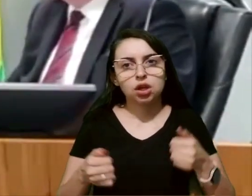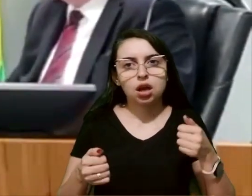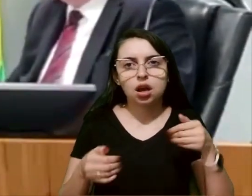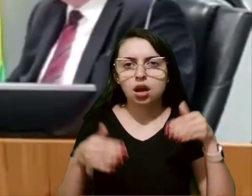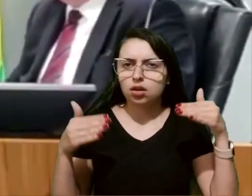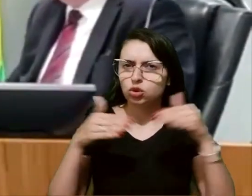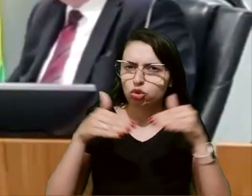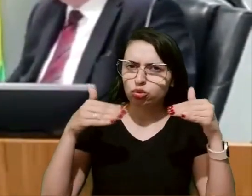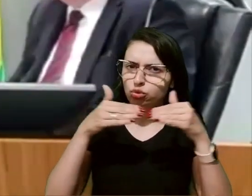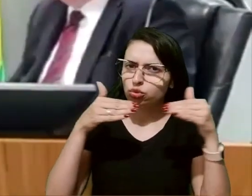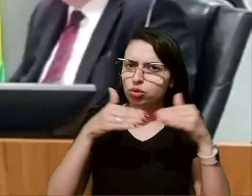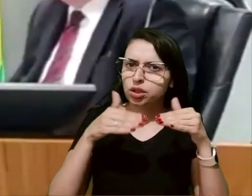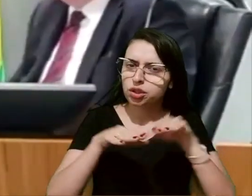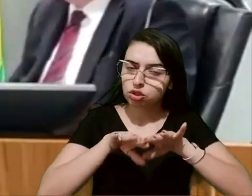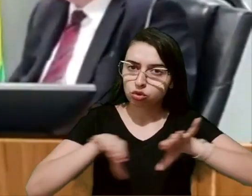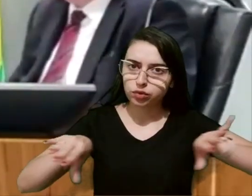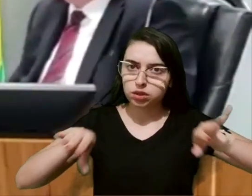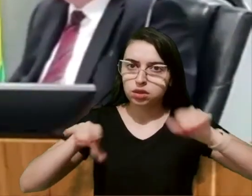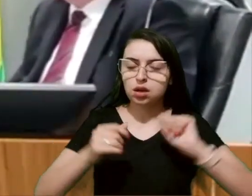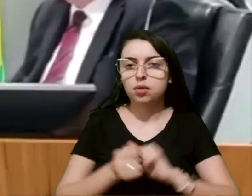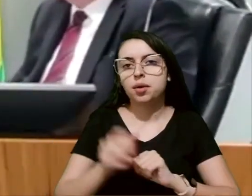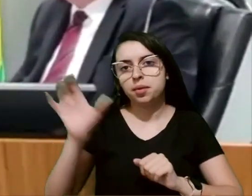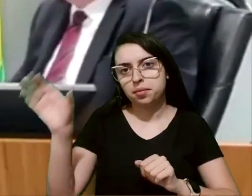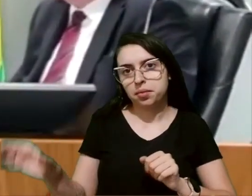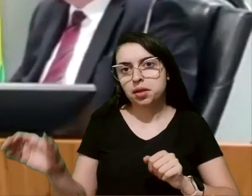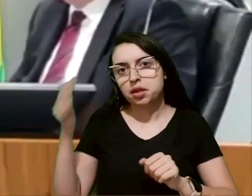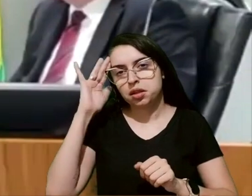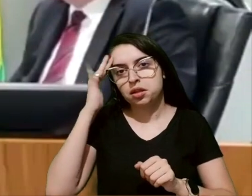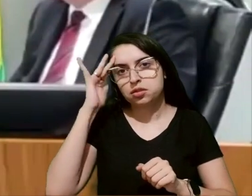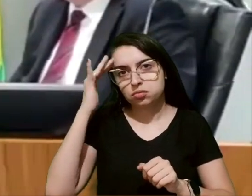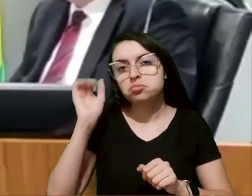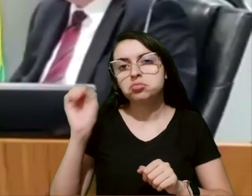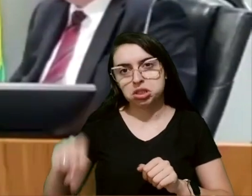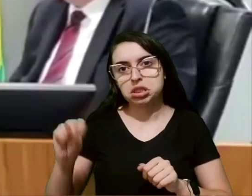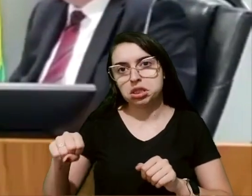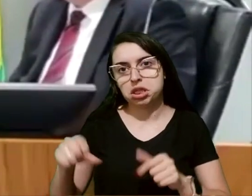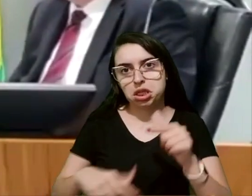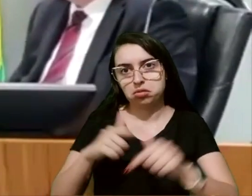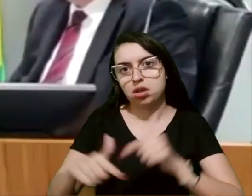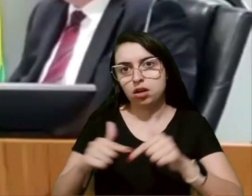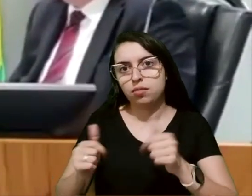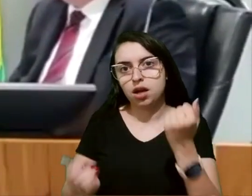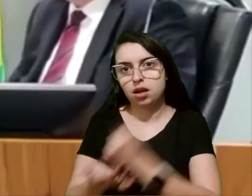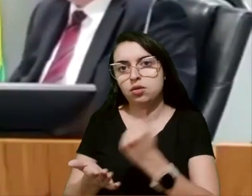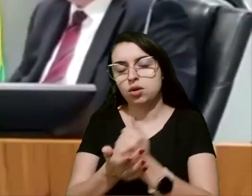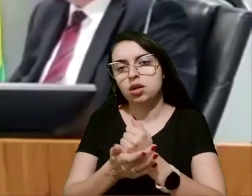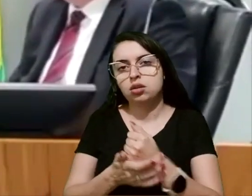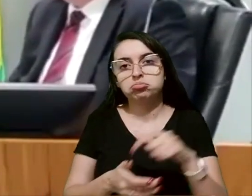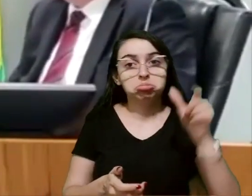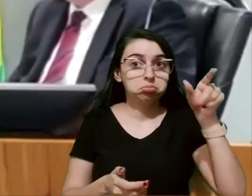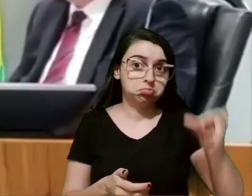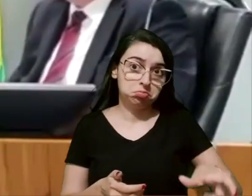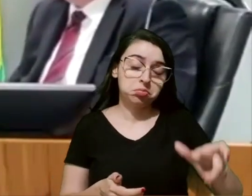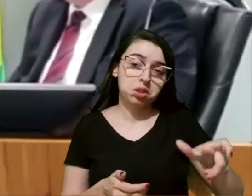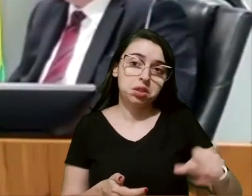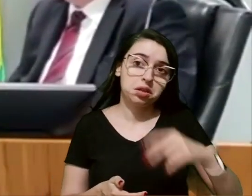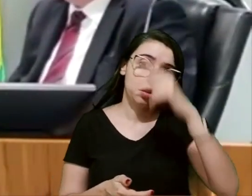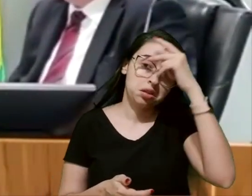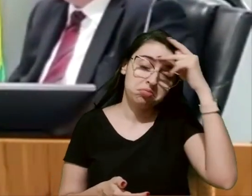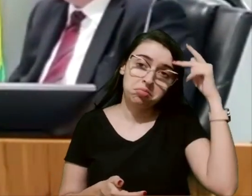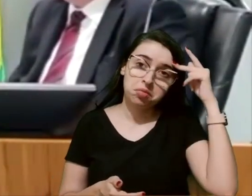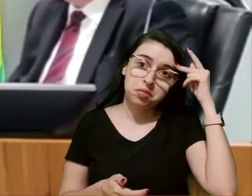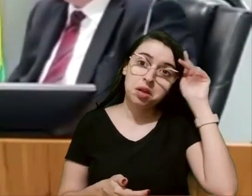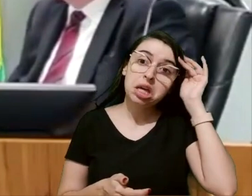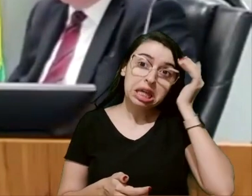Você tem um racha dentro do tribunal, você tem uma divisão em que metade entende que há relação empregatícia e metade entende que não há. É claro